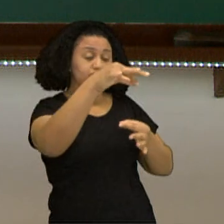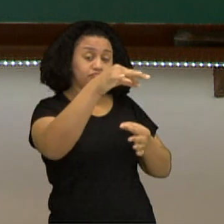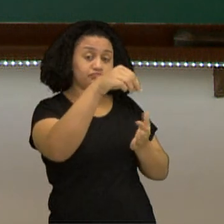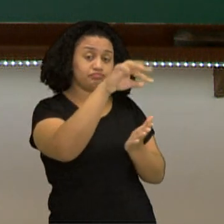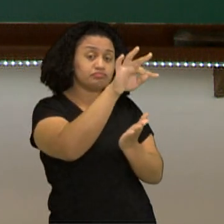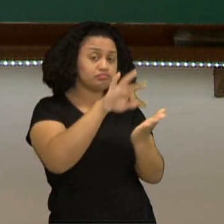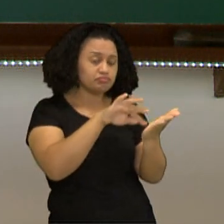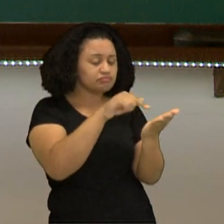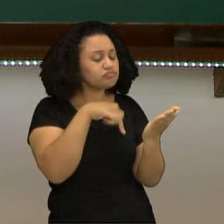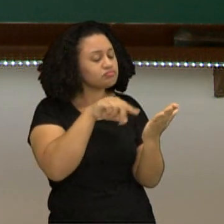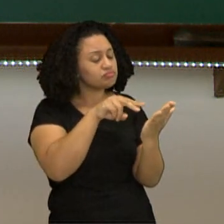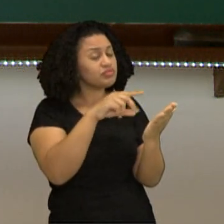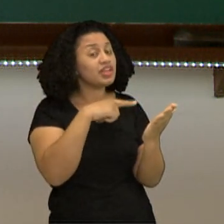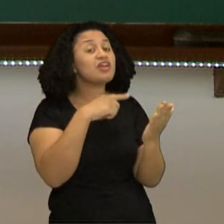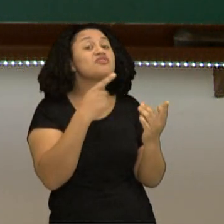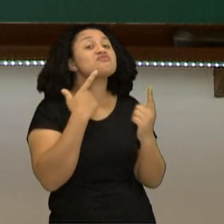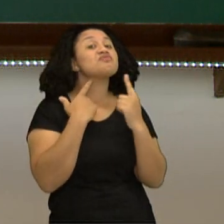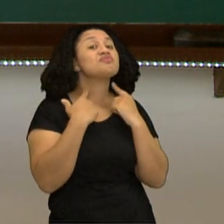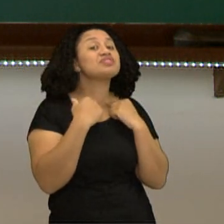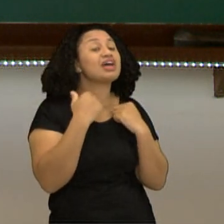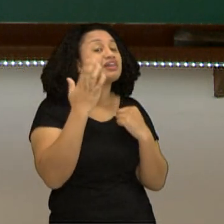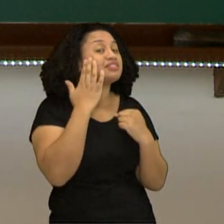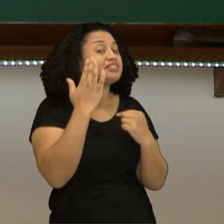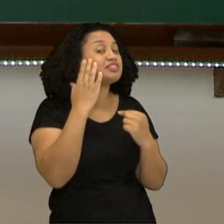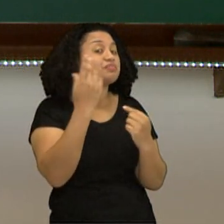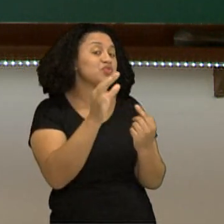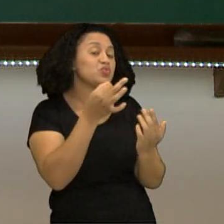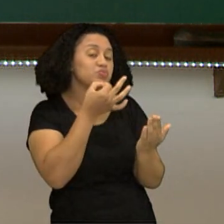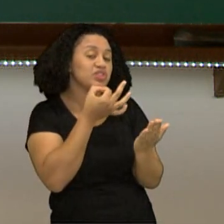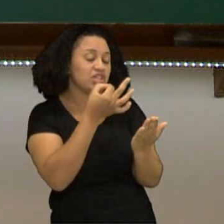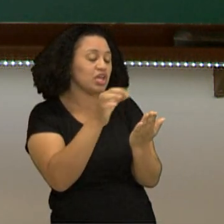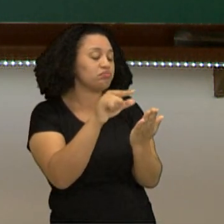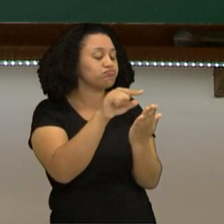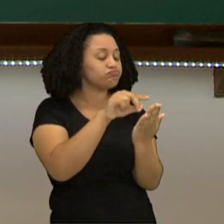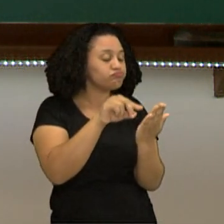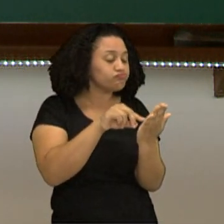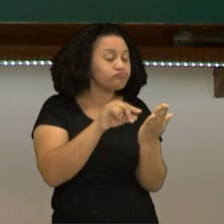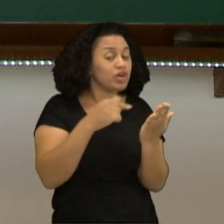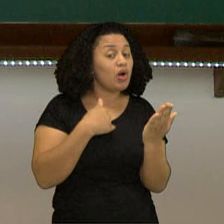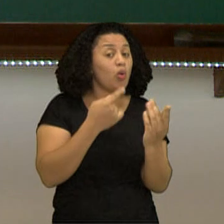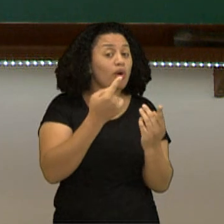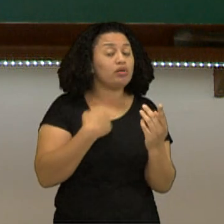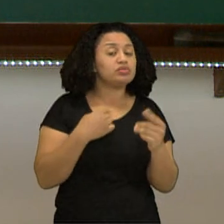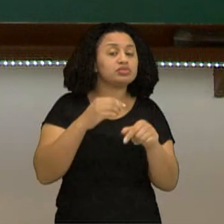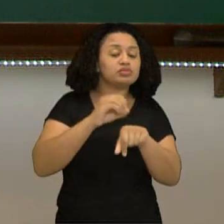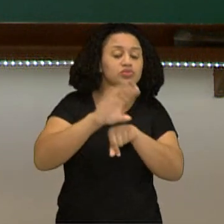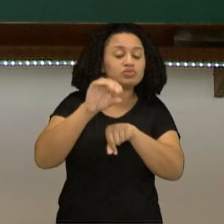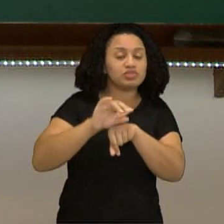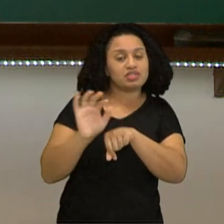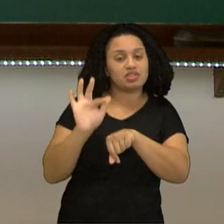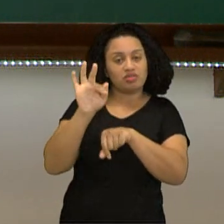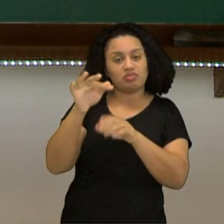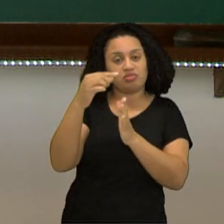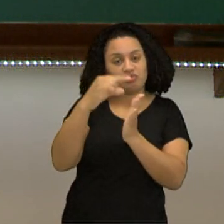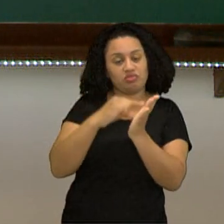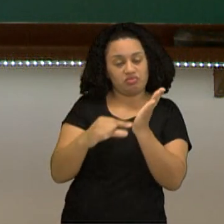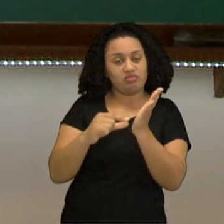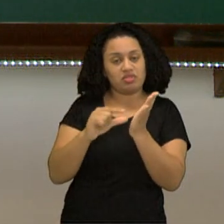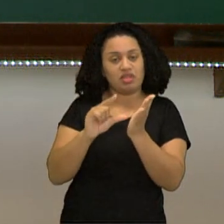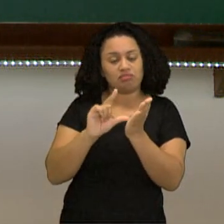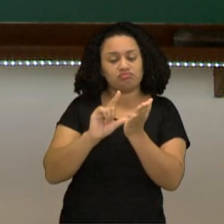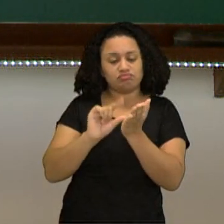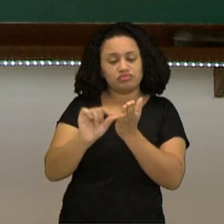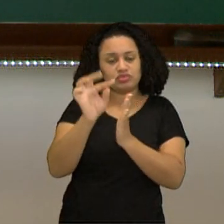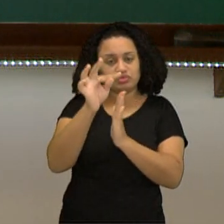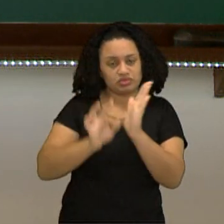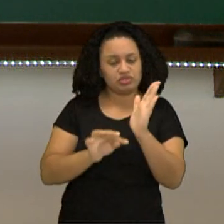e instigue aquela vontade de saber qual a sua opinião, qual a sua sugestão no final do seu artigo. Então, para que esse texto